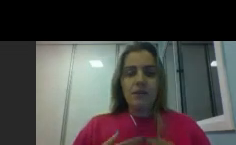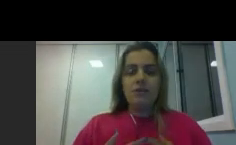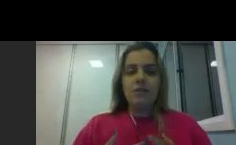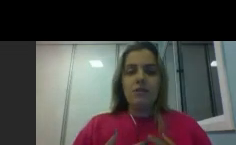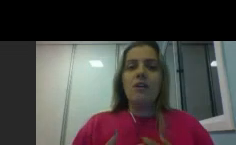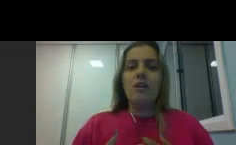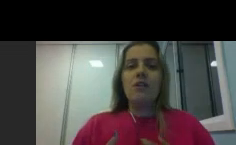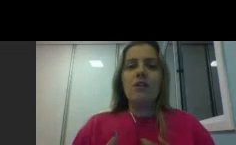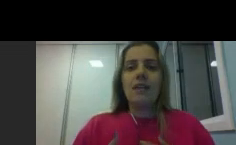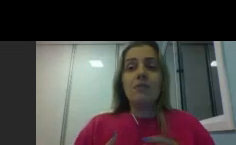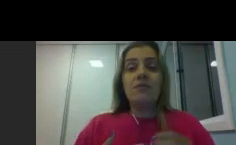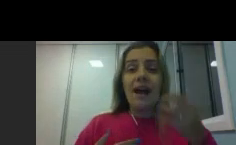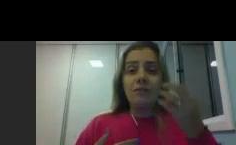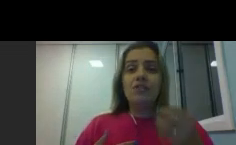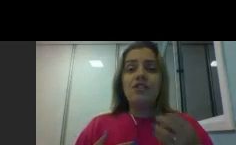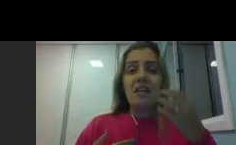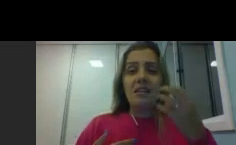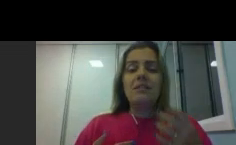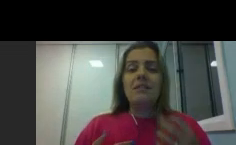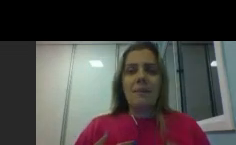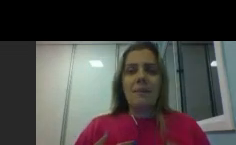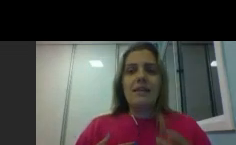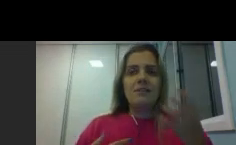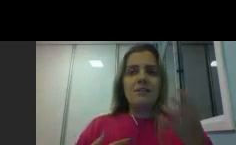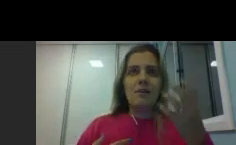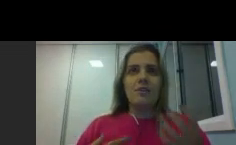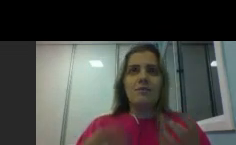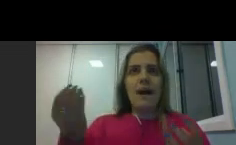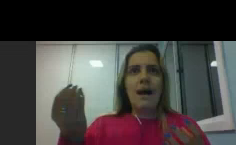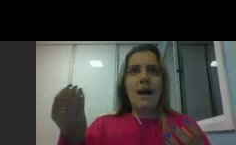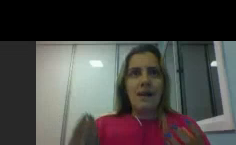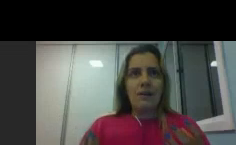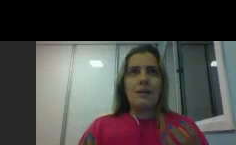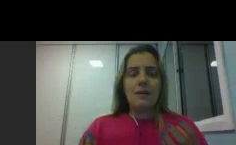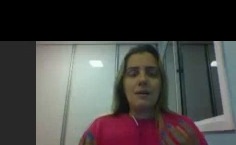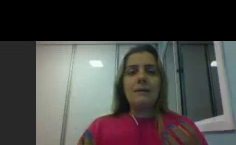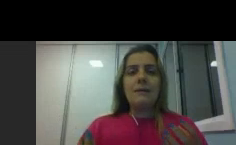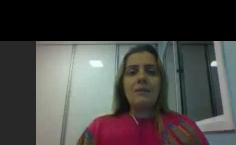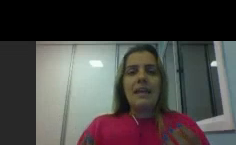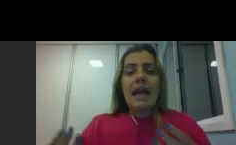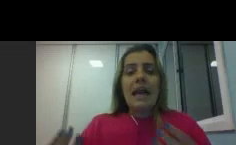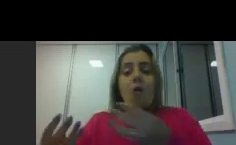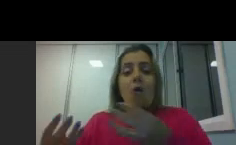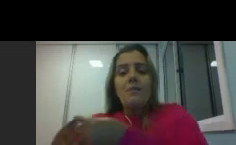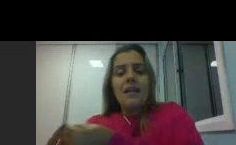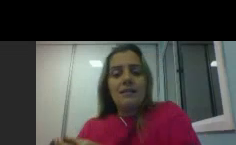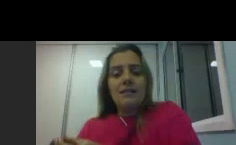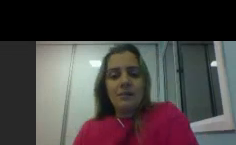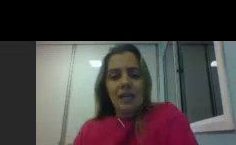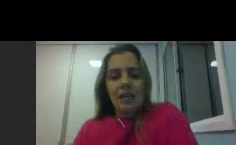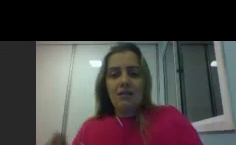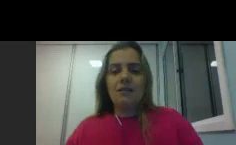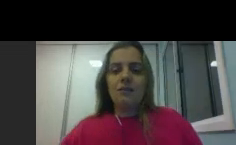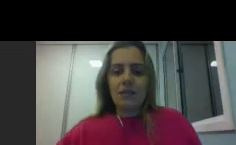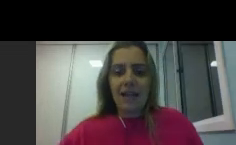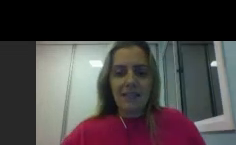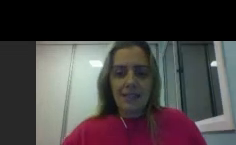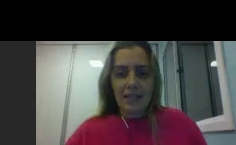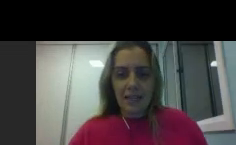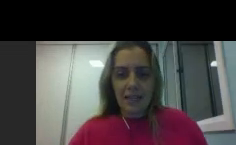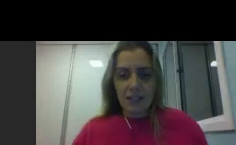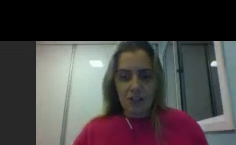No caso da cor dos olhos, nós temos vários genes que são passados pelo nosso pai e pela nossa mãe, e que a combinação